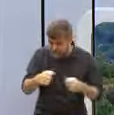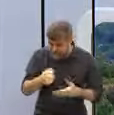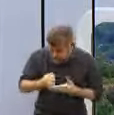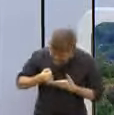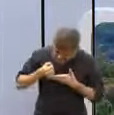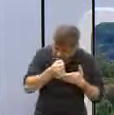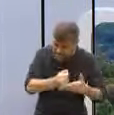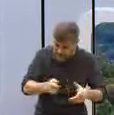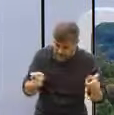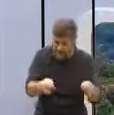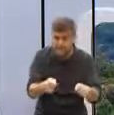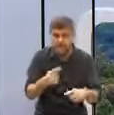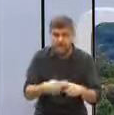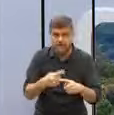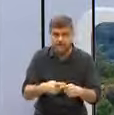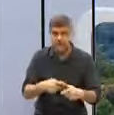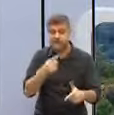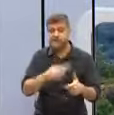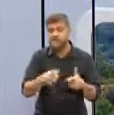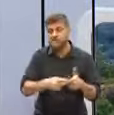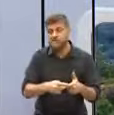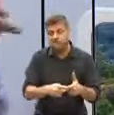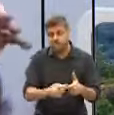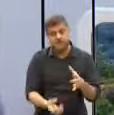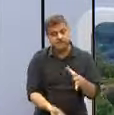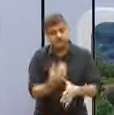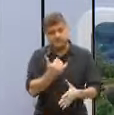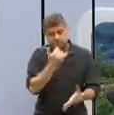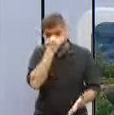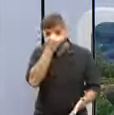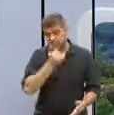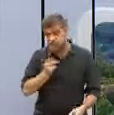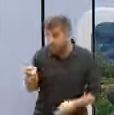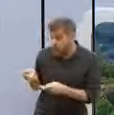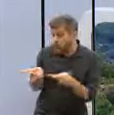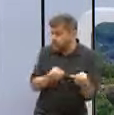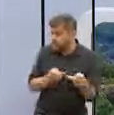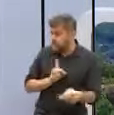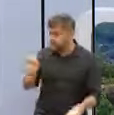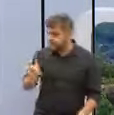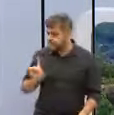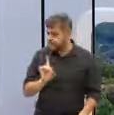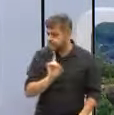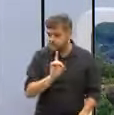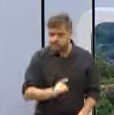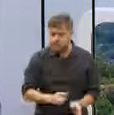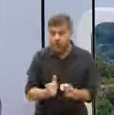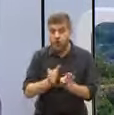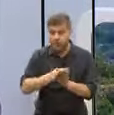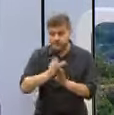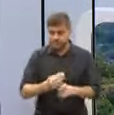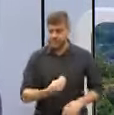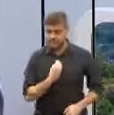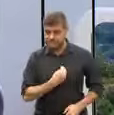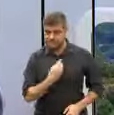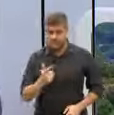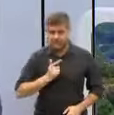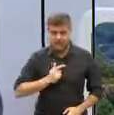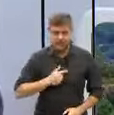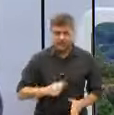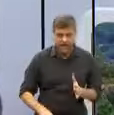para dar o suporte lá na ponta, porque quando o conselheiro é chamado é porque o problema já está grave. Sim. Então, quanto mais capacitado, melhor é. Então, a ideia